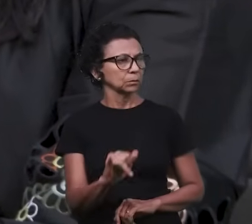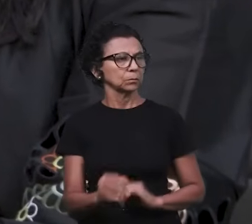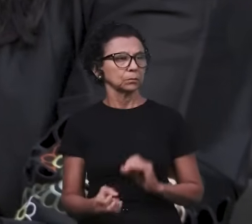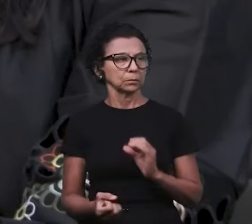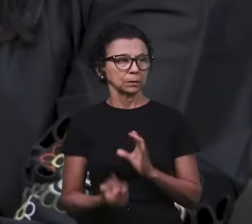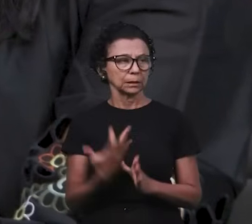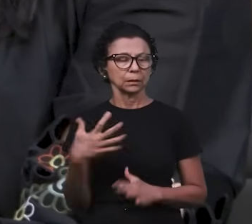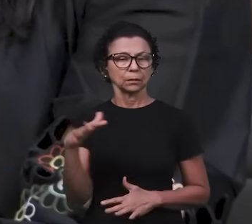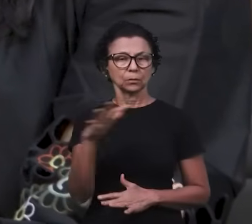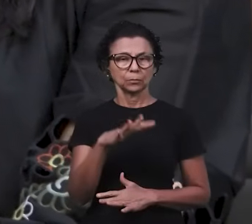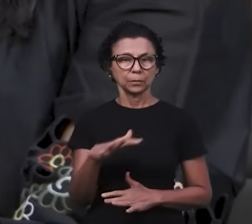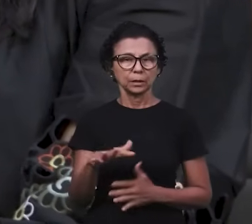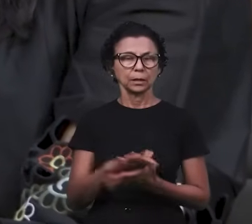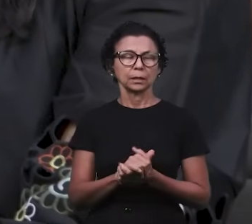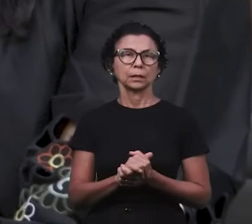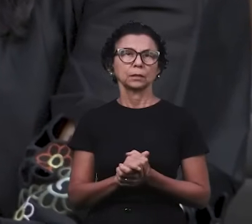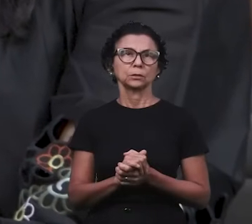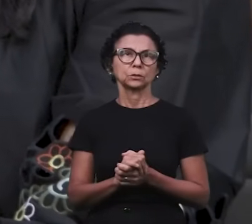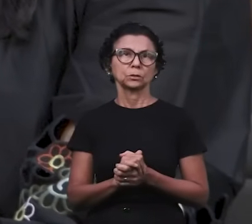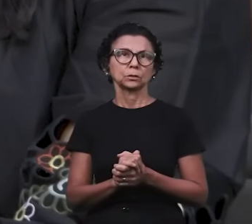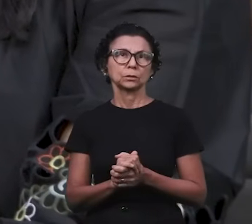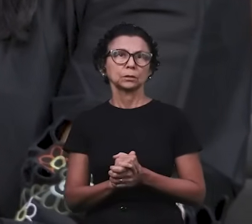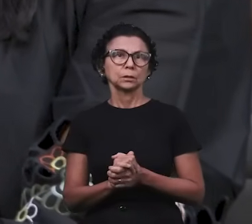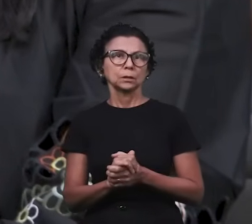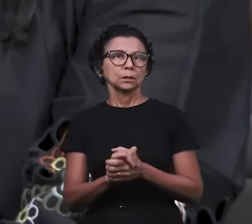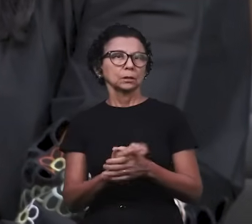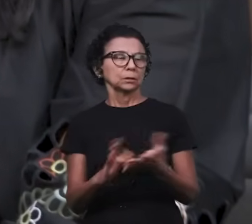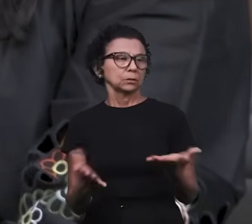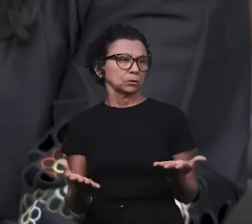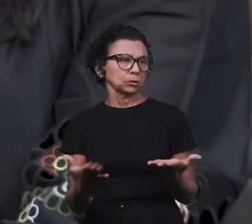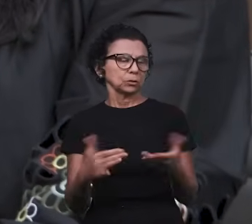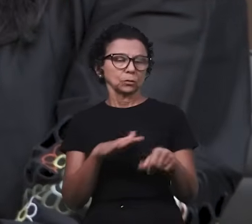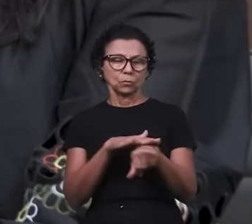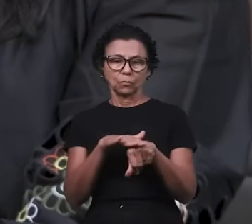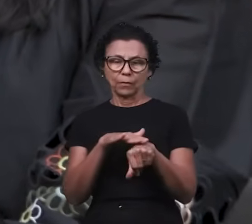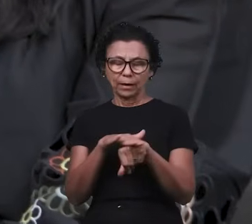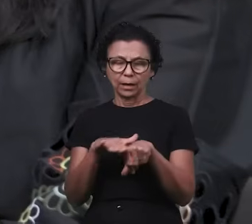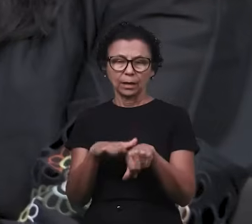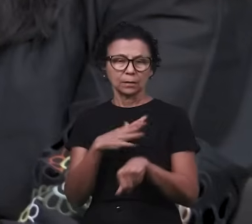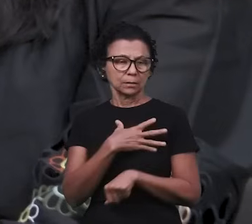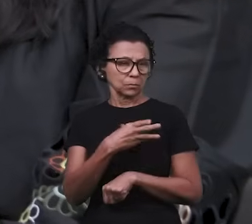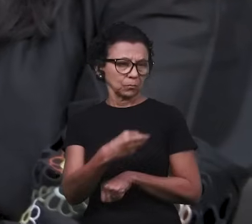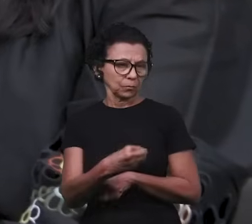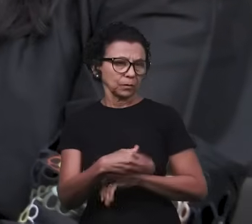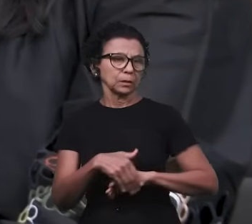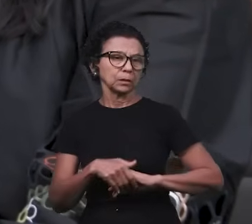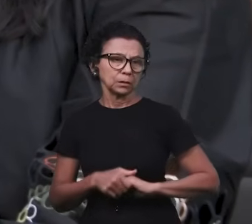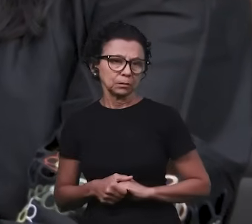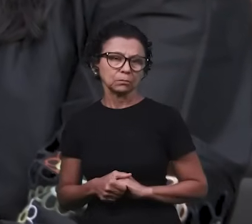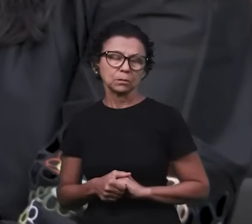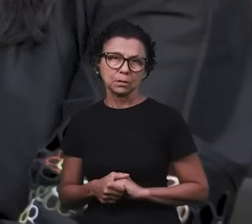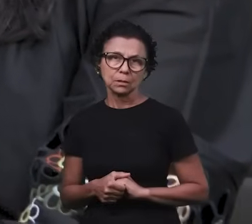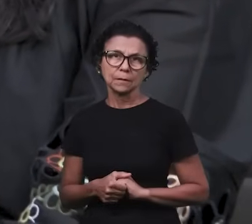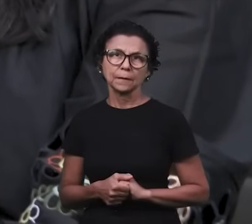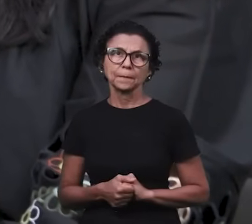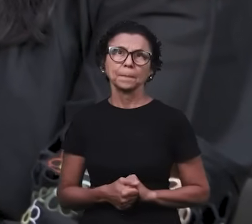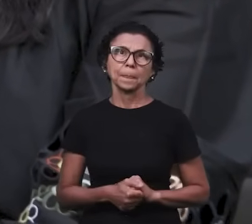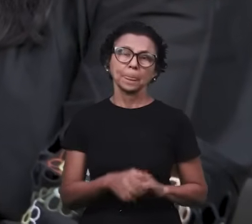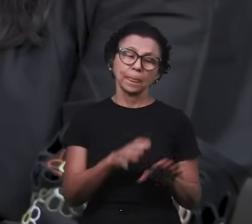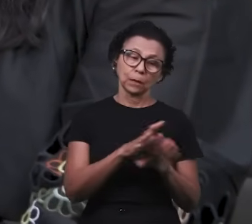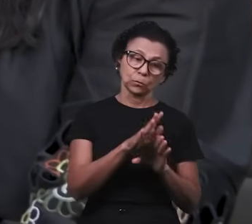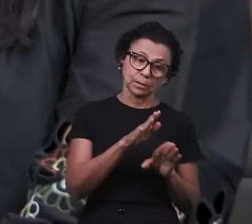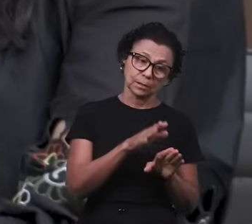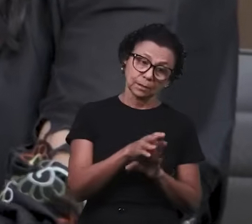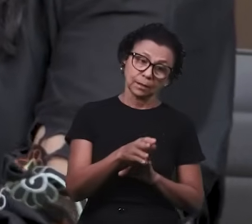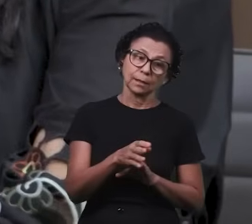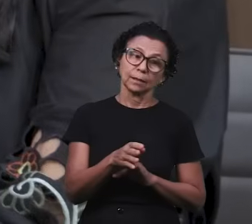de proximidade com os filhos. É claro que orientar e repreender faz parte, mas, acima